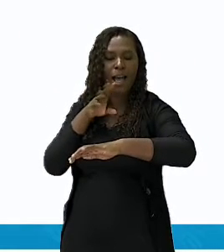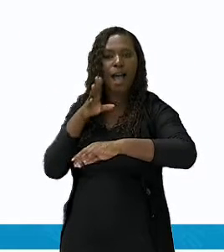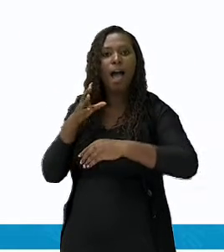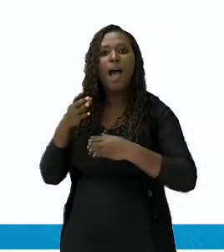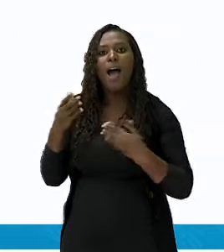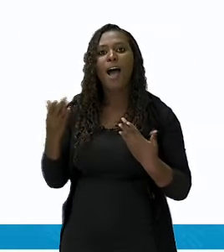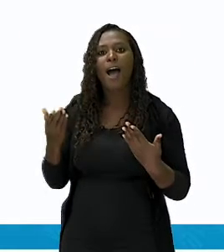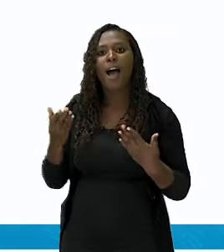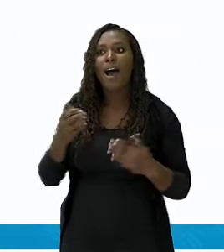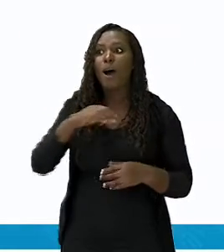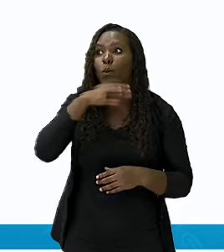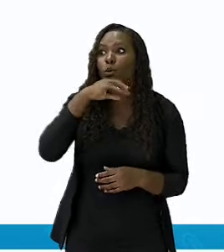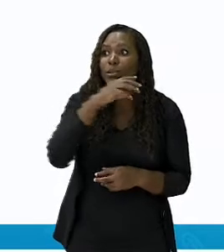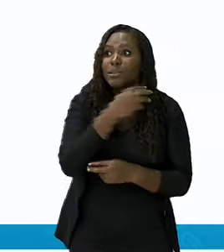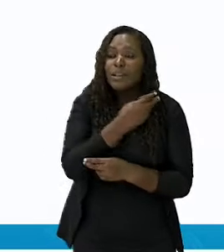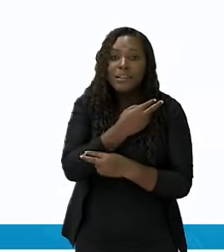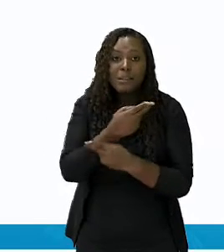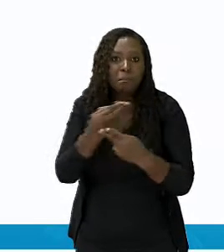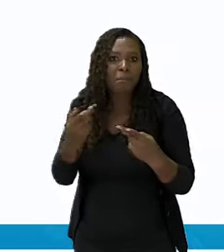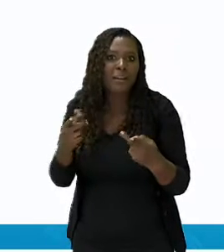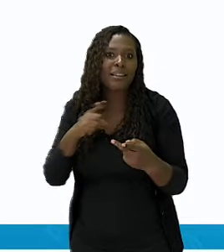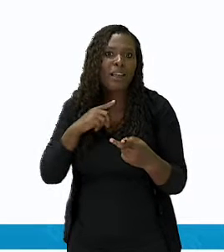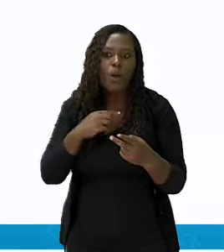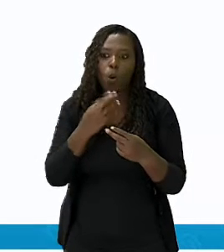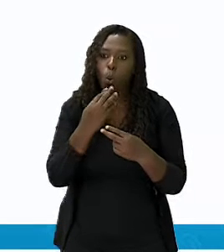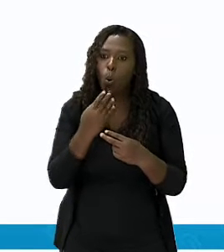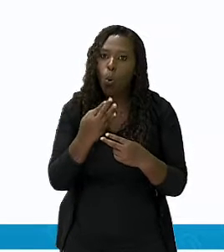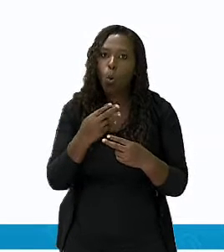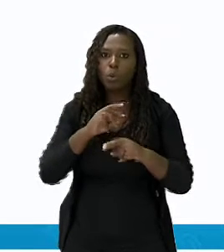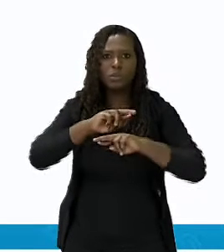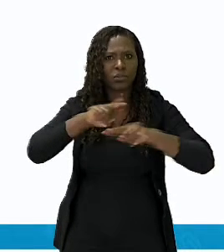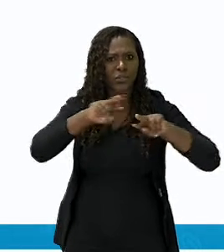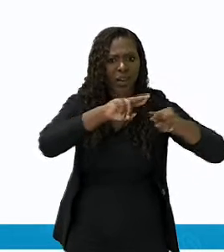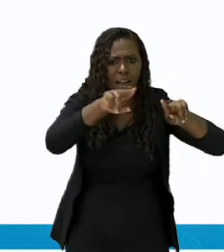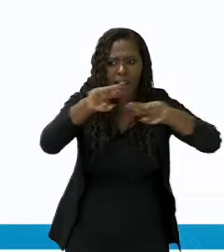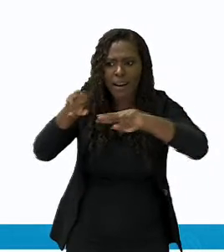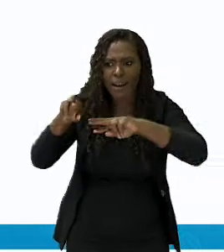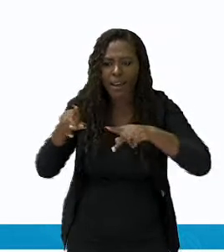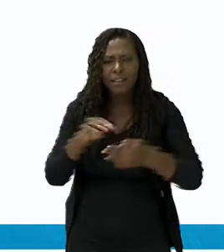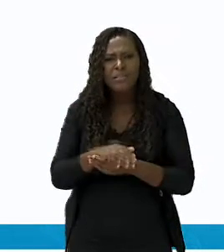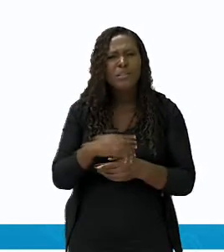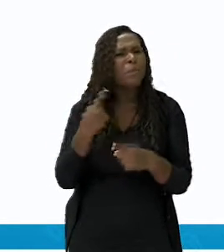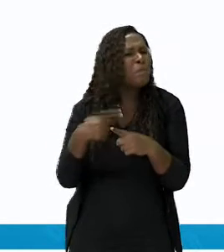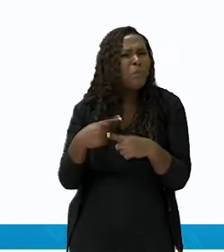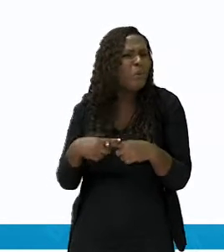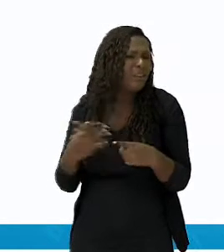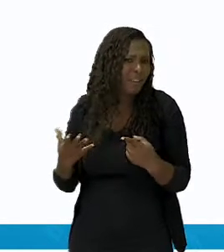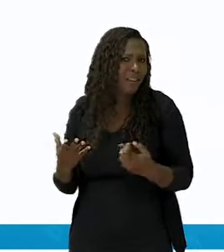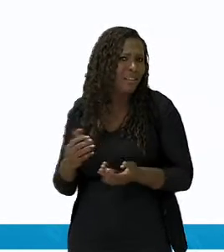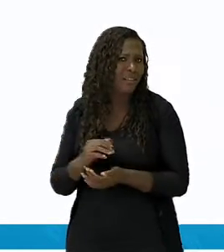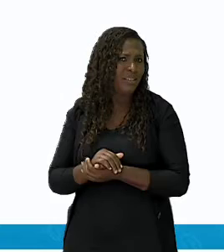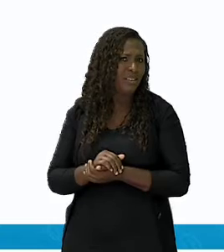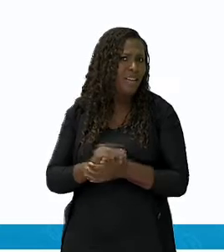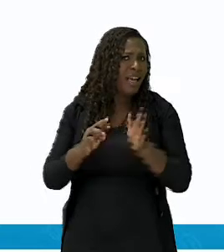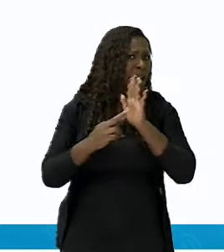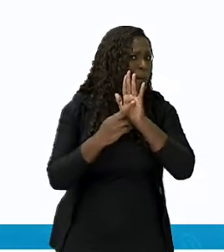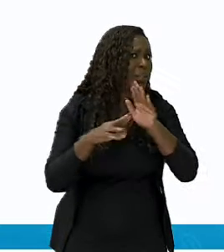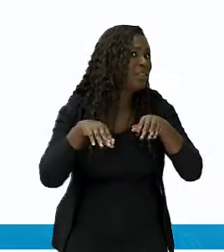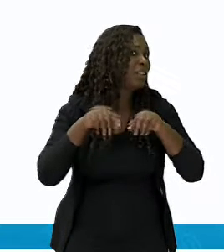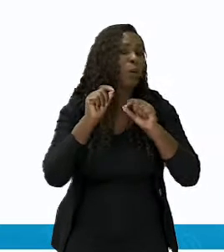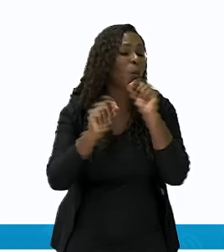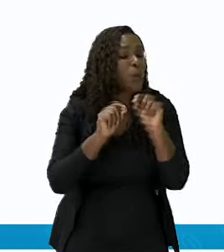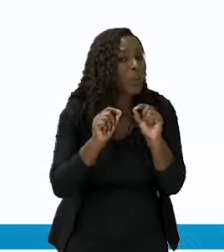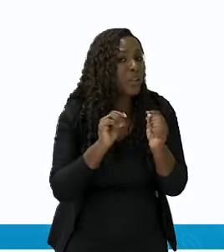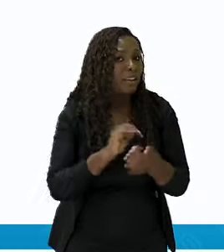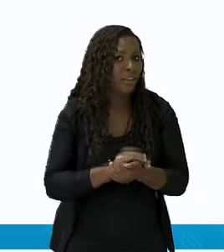sua cor diferenciada. Mas por que isso? O que isso quer dizer? Como que